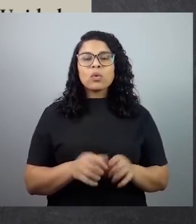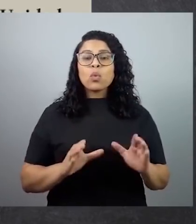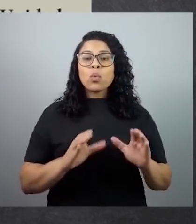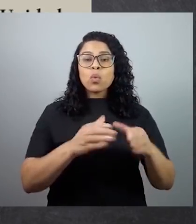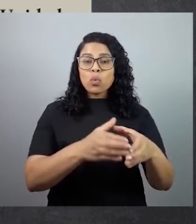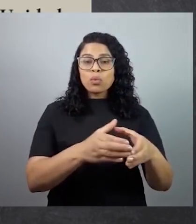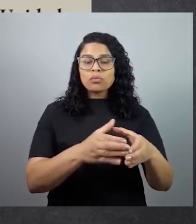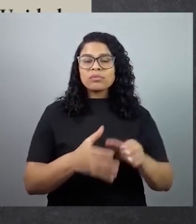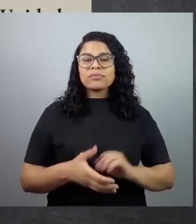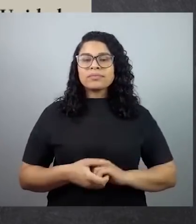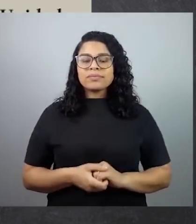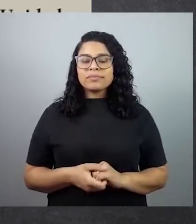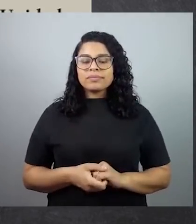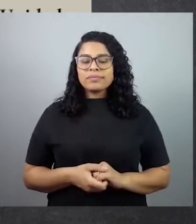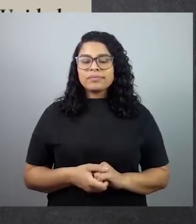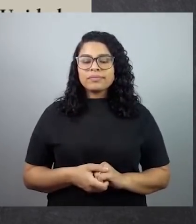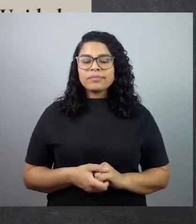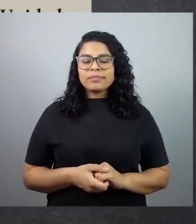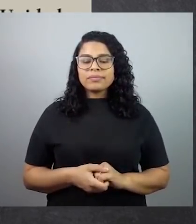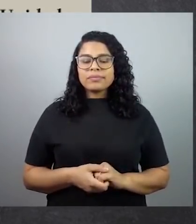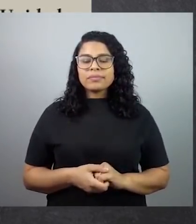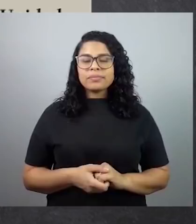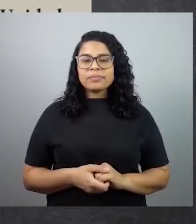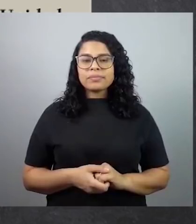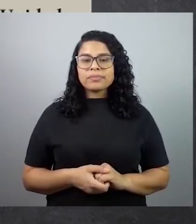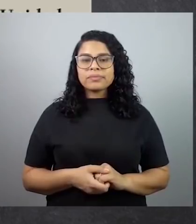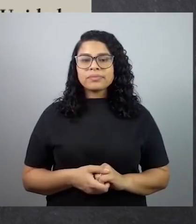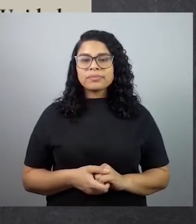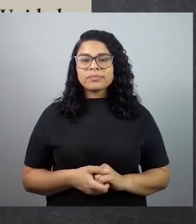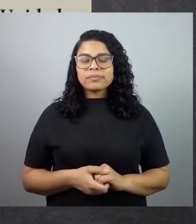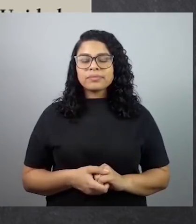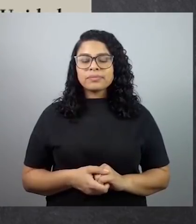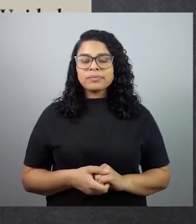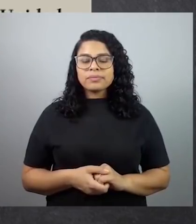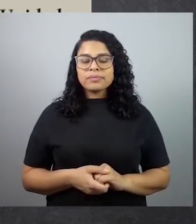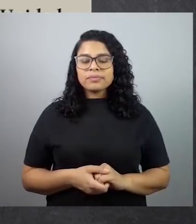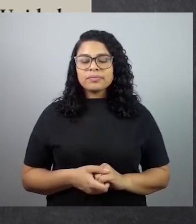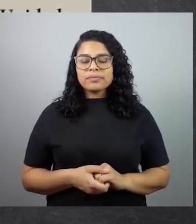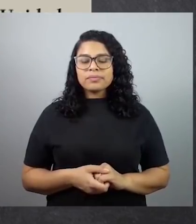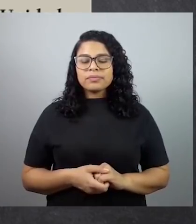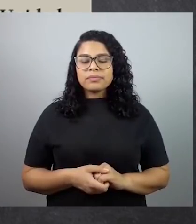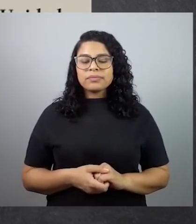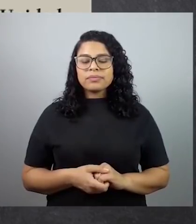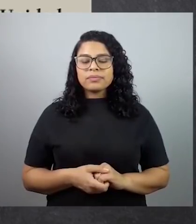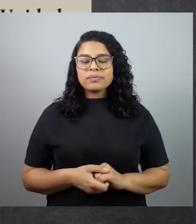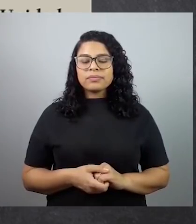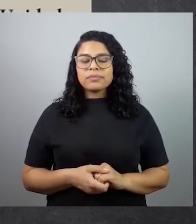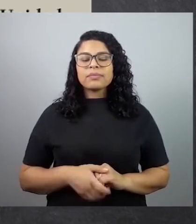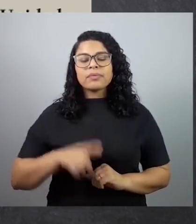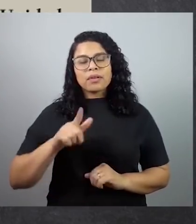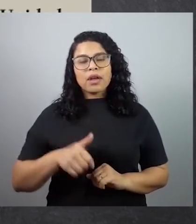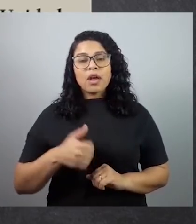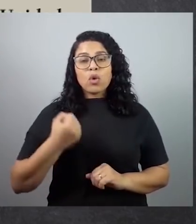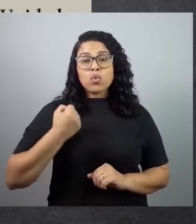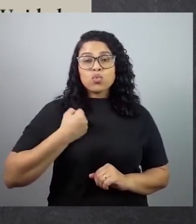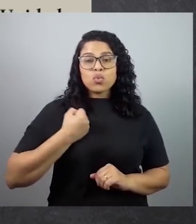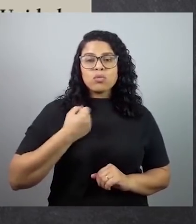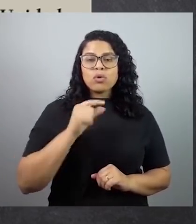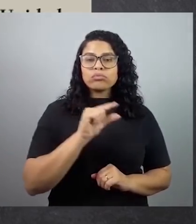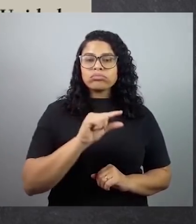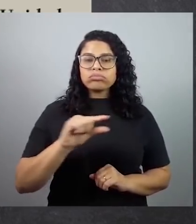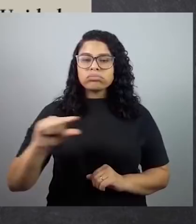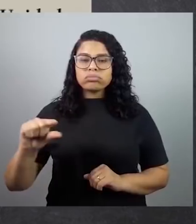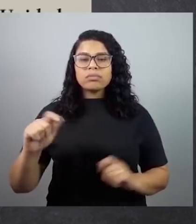dos milhares, por isso recebe o nome centenas de milhar, que é onde nós posicionamos todos